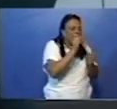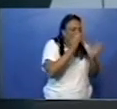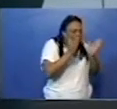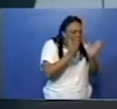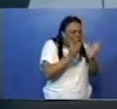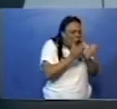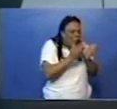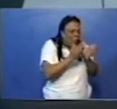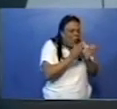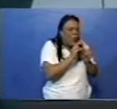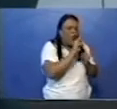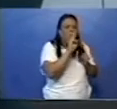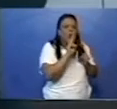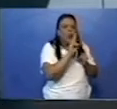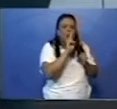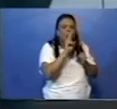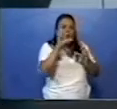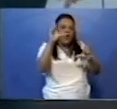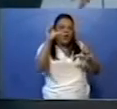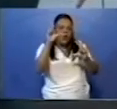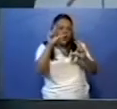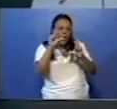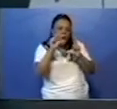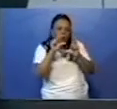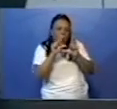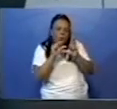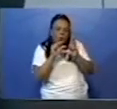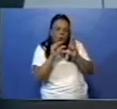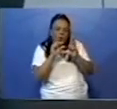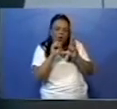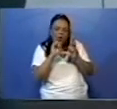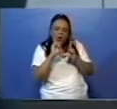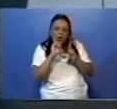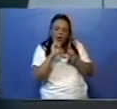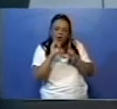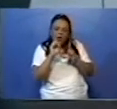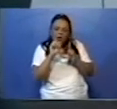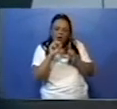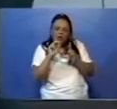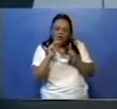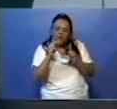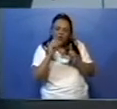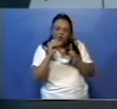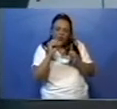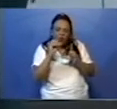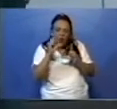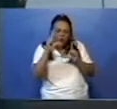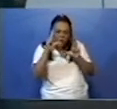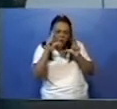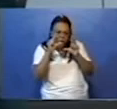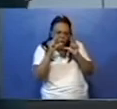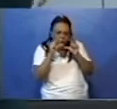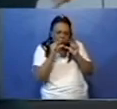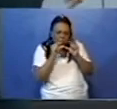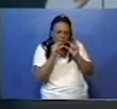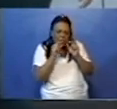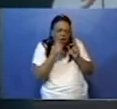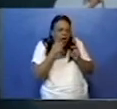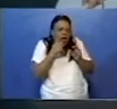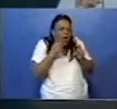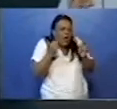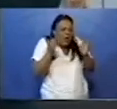aqui? Que grau de substantivo eu usei aqui? O diminutivo. Ao invés de eu falar gato, eu